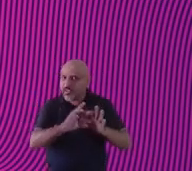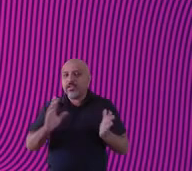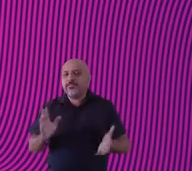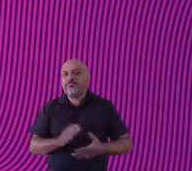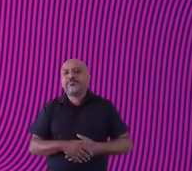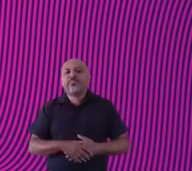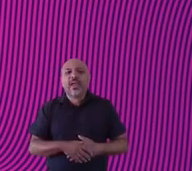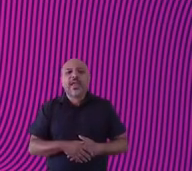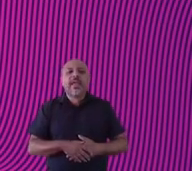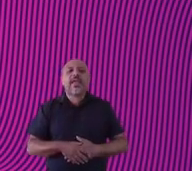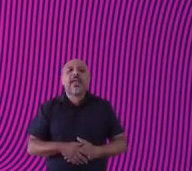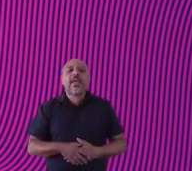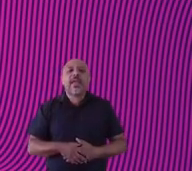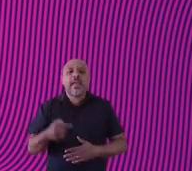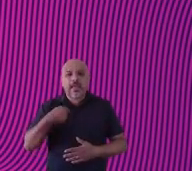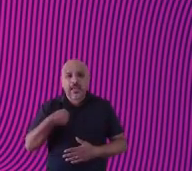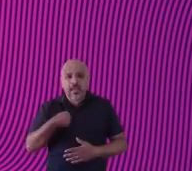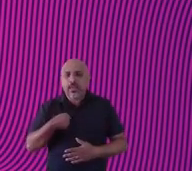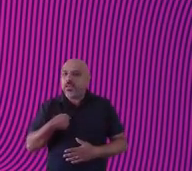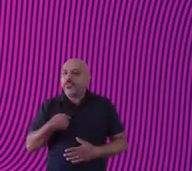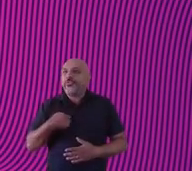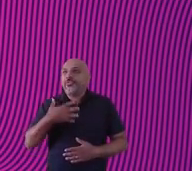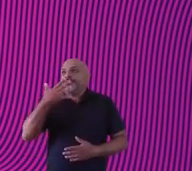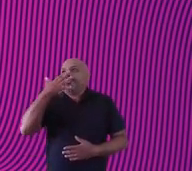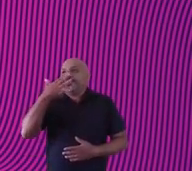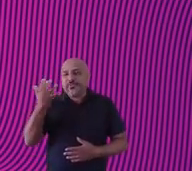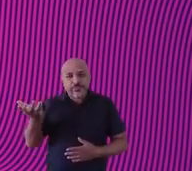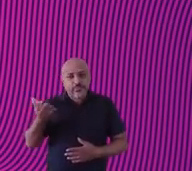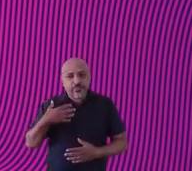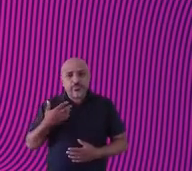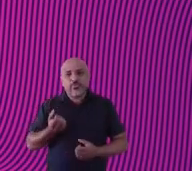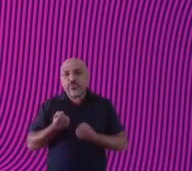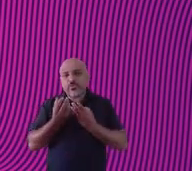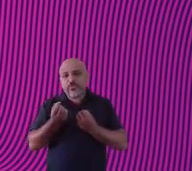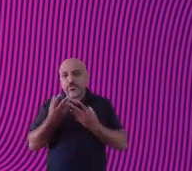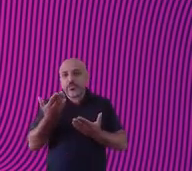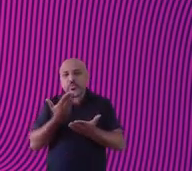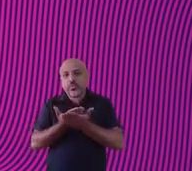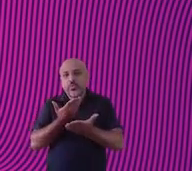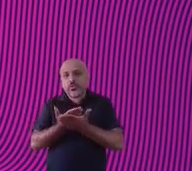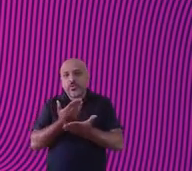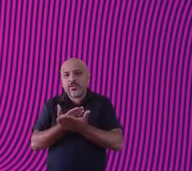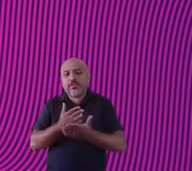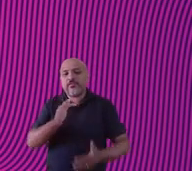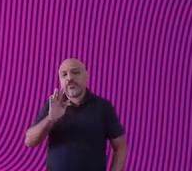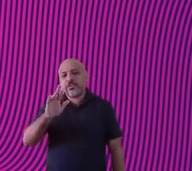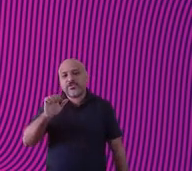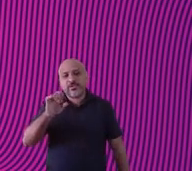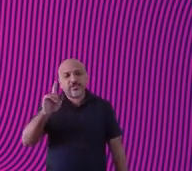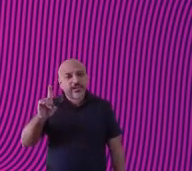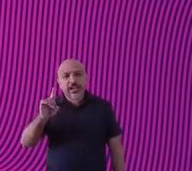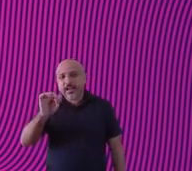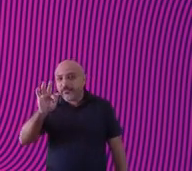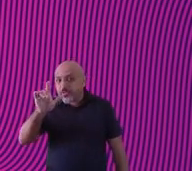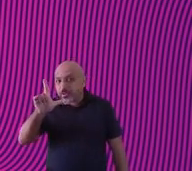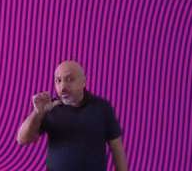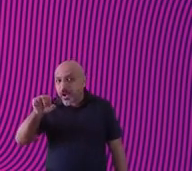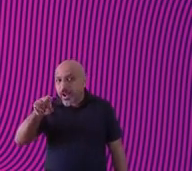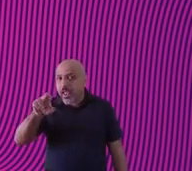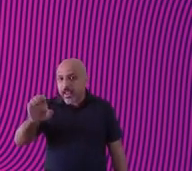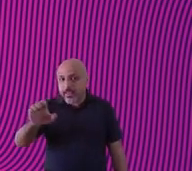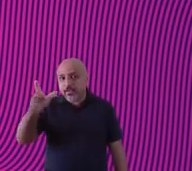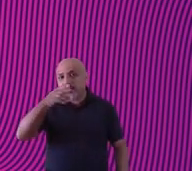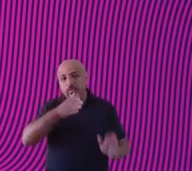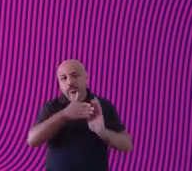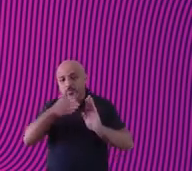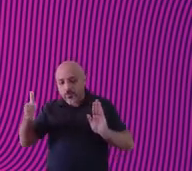é eu eu tô muito impressionado um dado do estudo da Francisca gay com carfil Lena Cachoeira feito